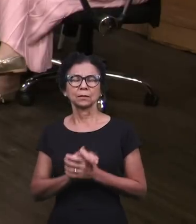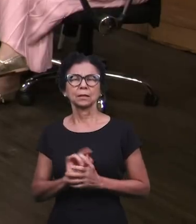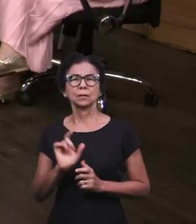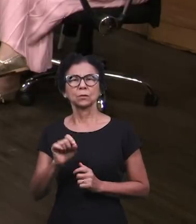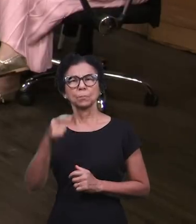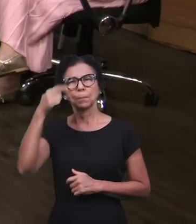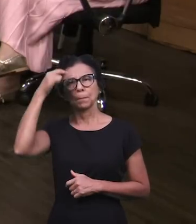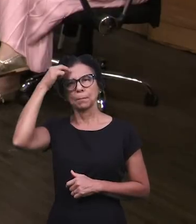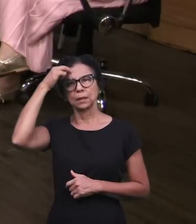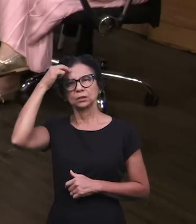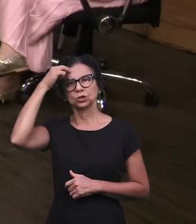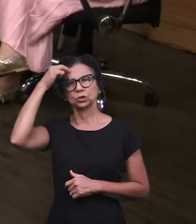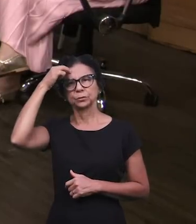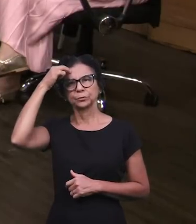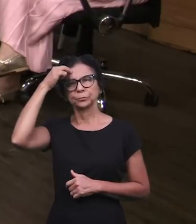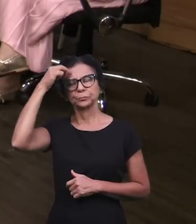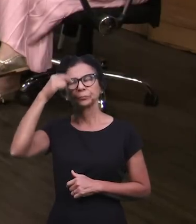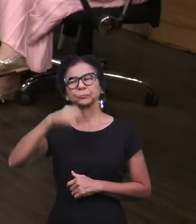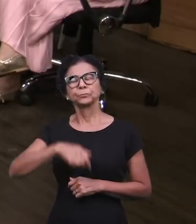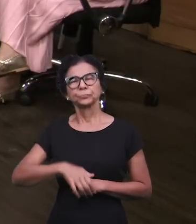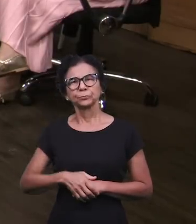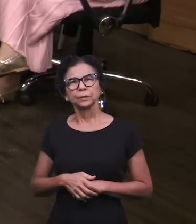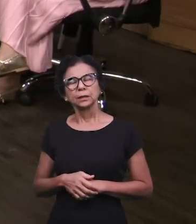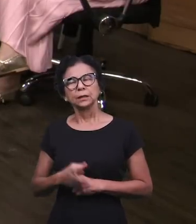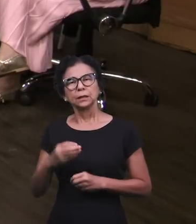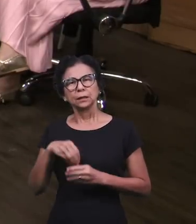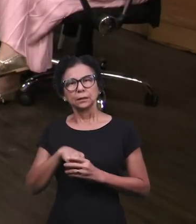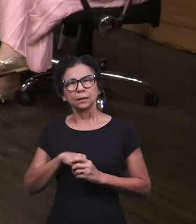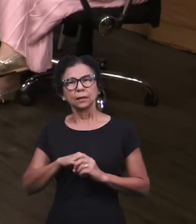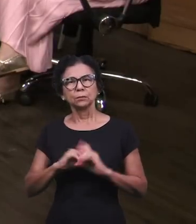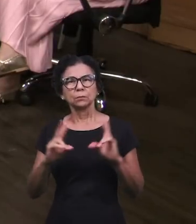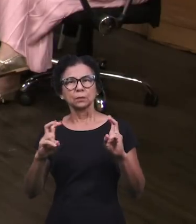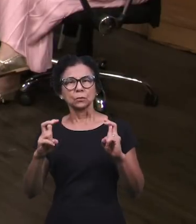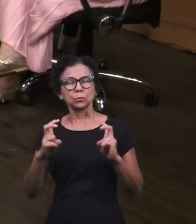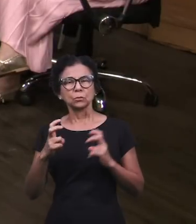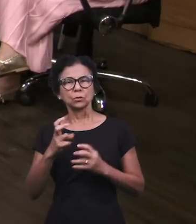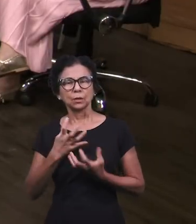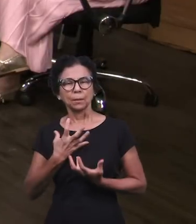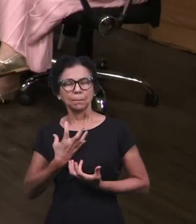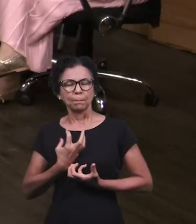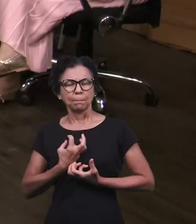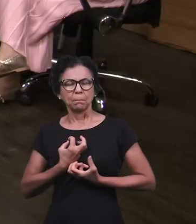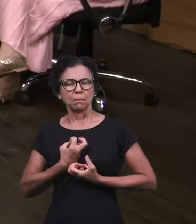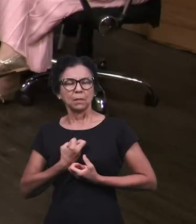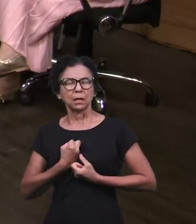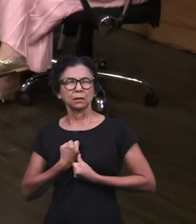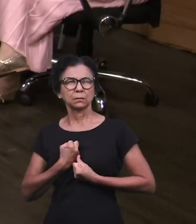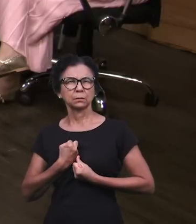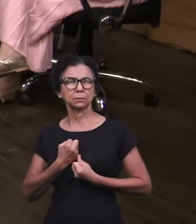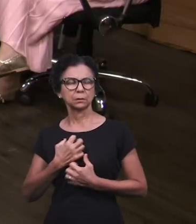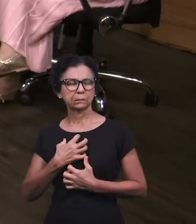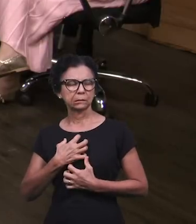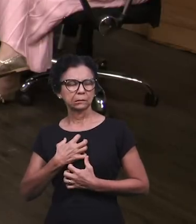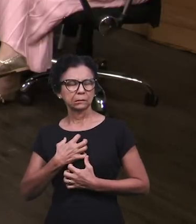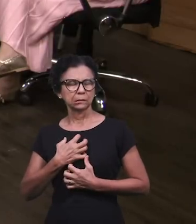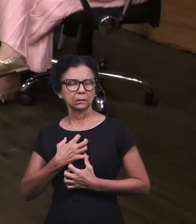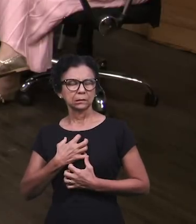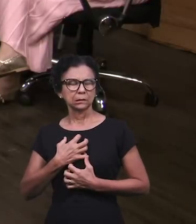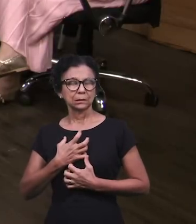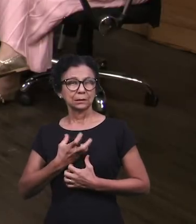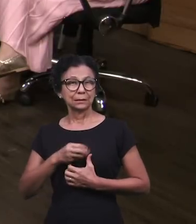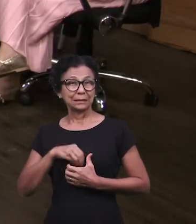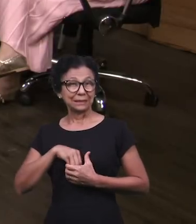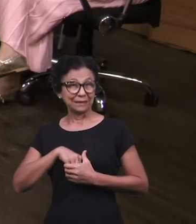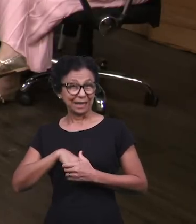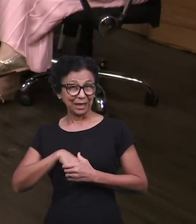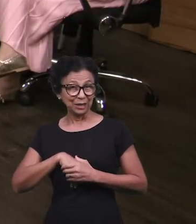mente. E ele abordava esse assunto da mágoa. Porque a mágoa, o ressentimento, ele traz uma série